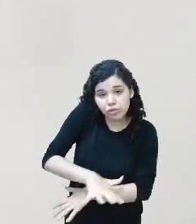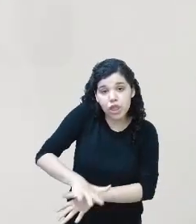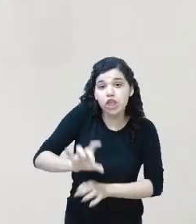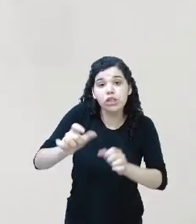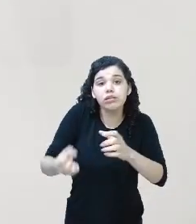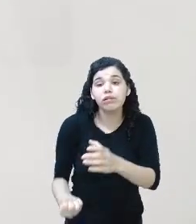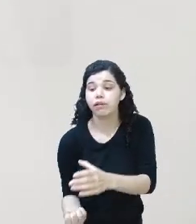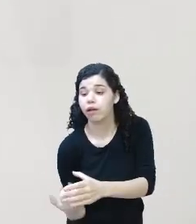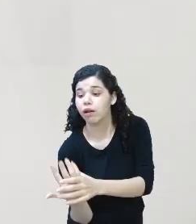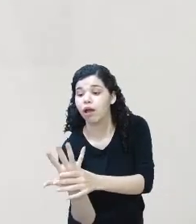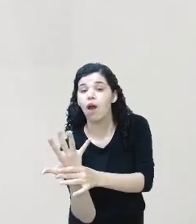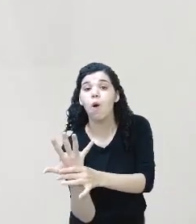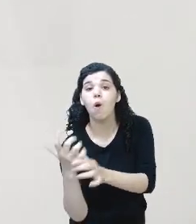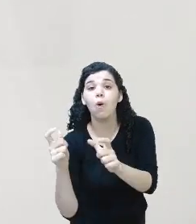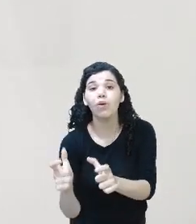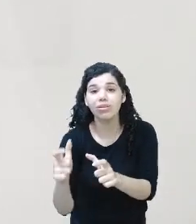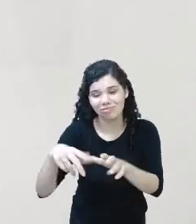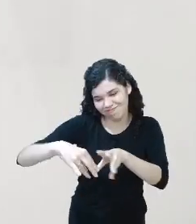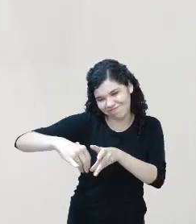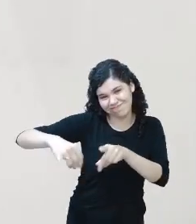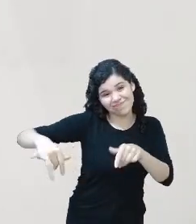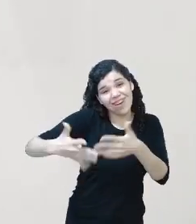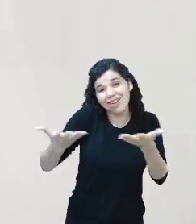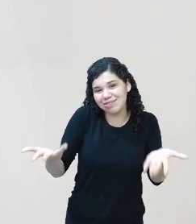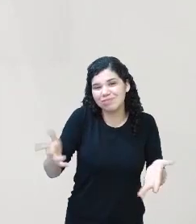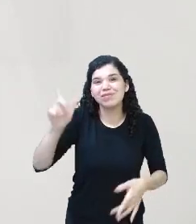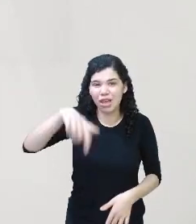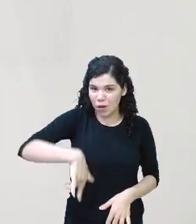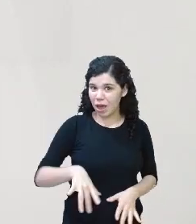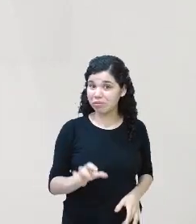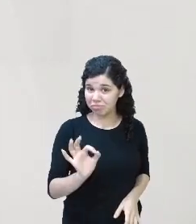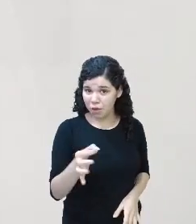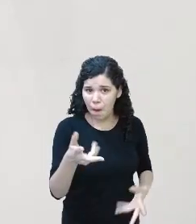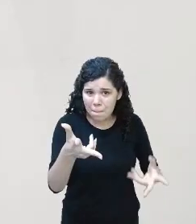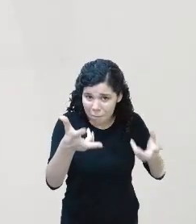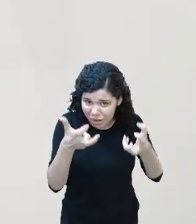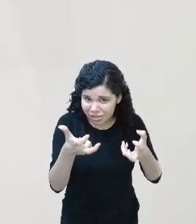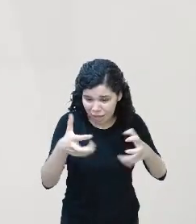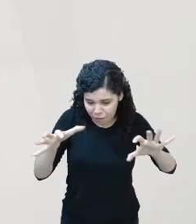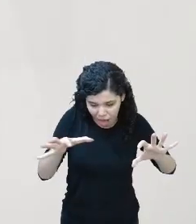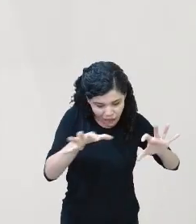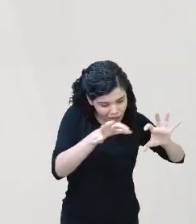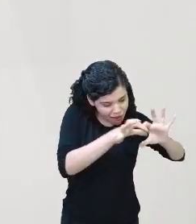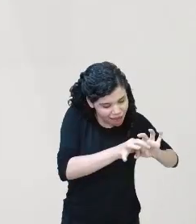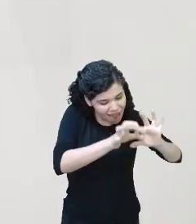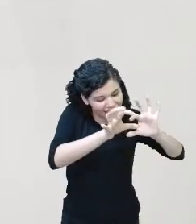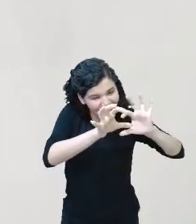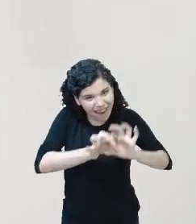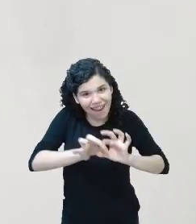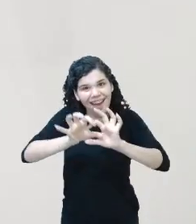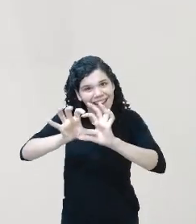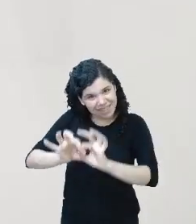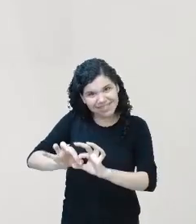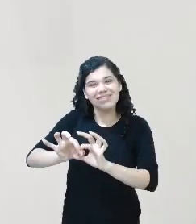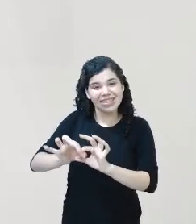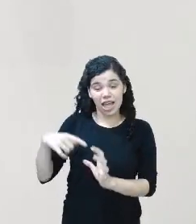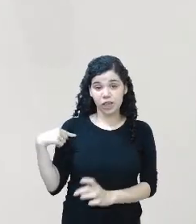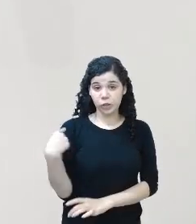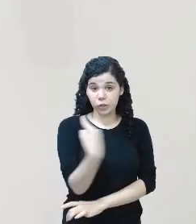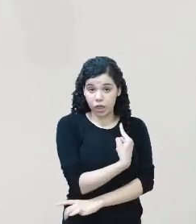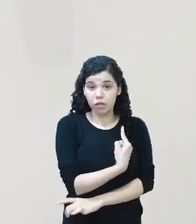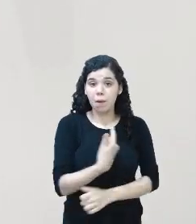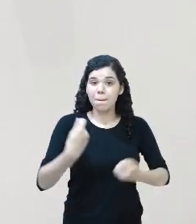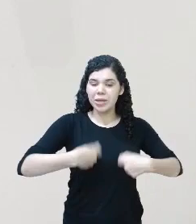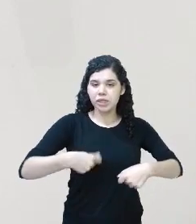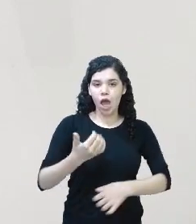só nasce no solo. Isso mesmo. Viu como está tudo interligado? A gente precisa